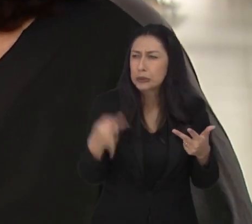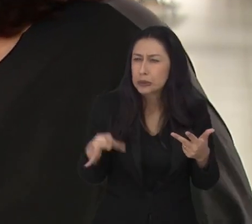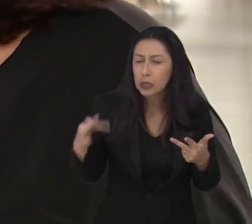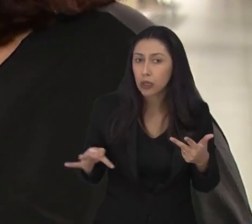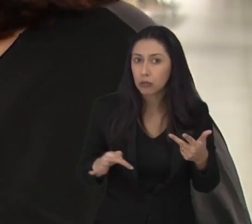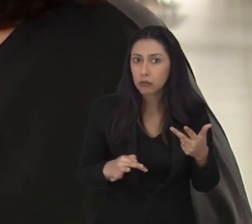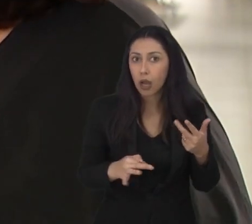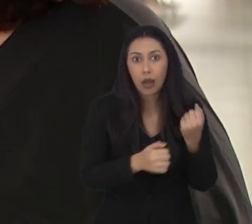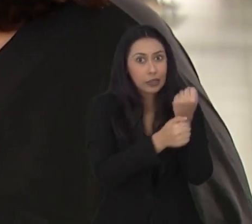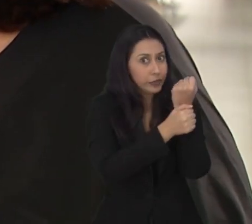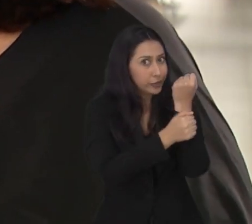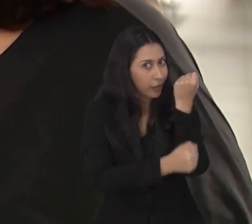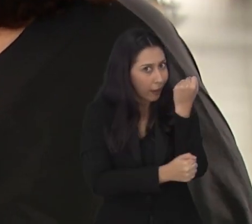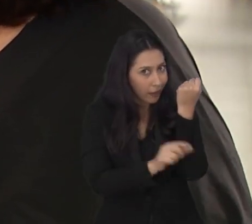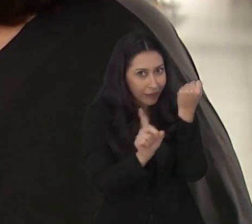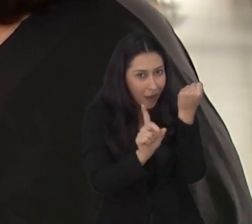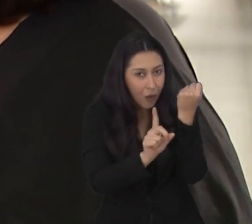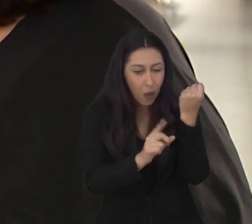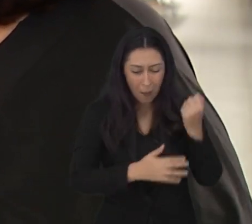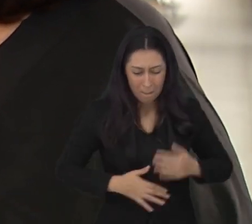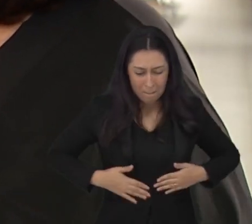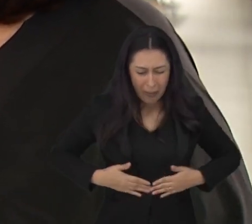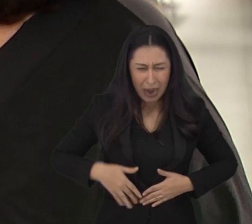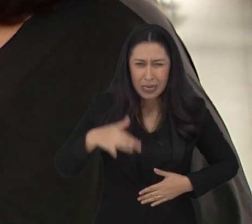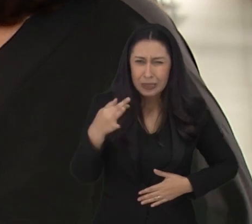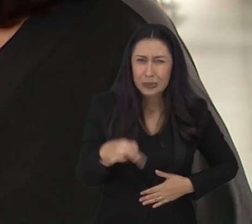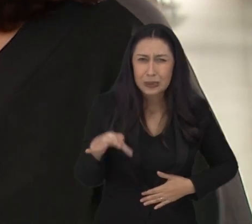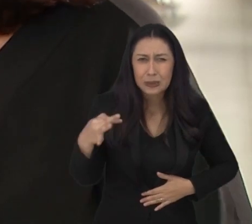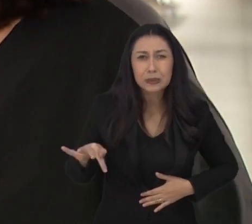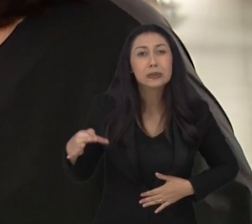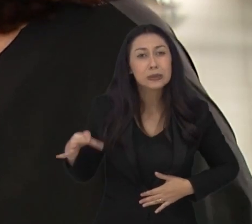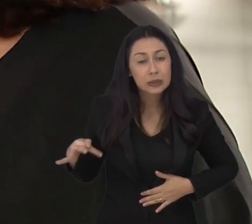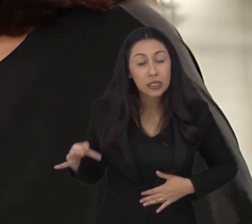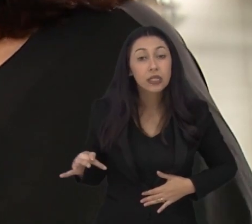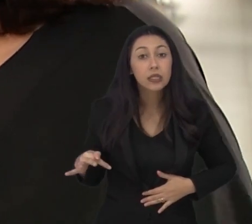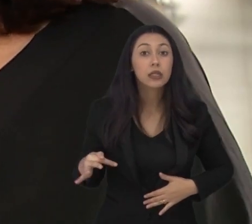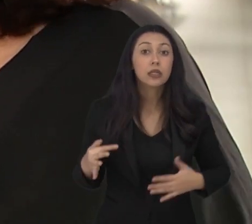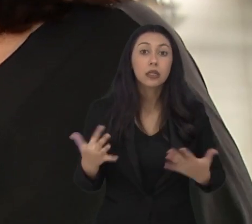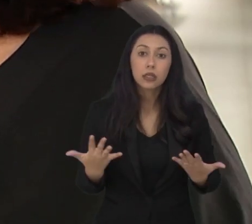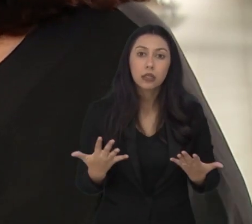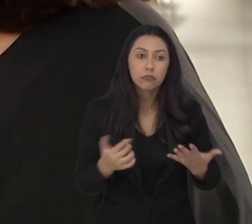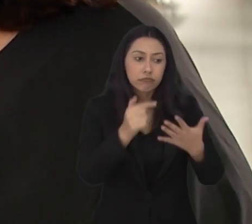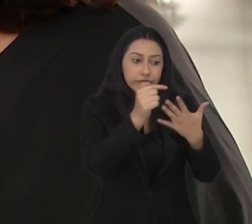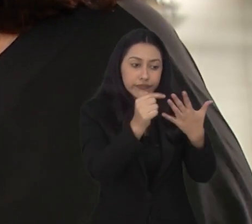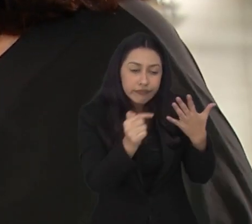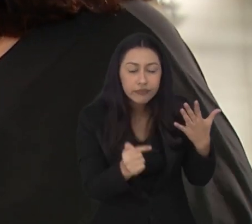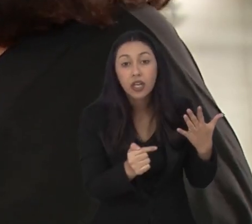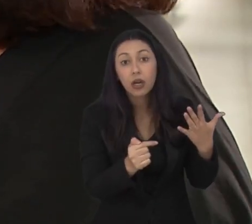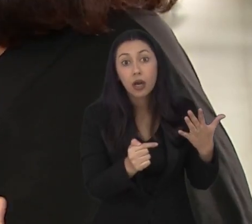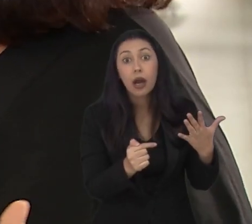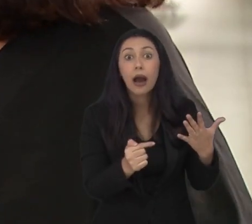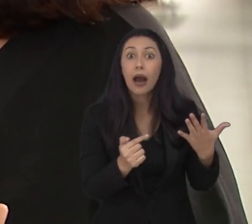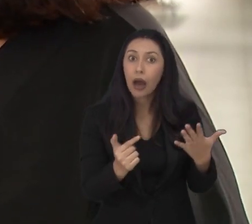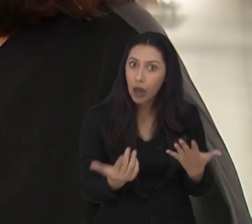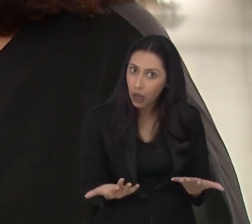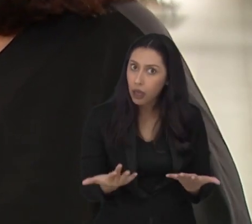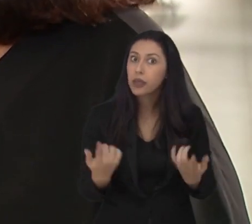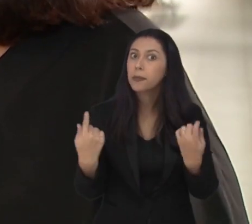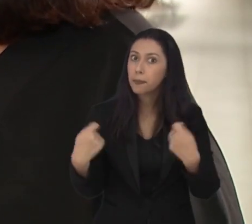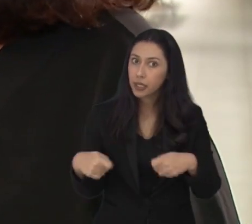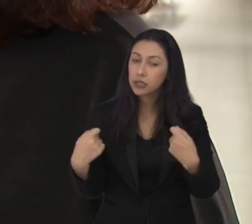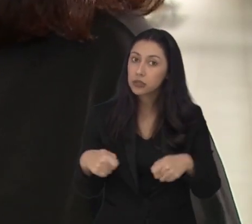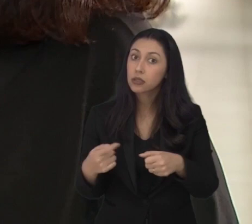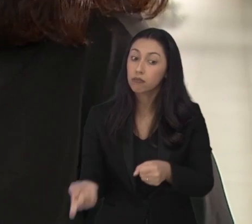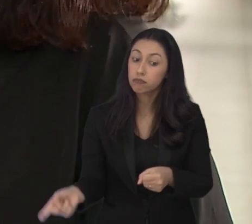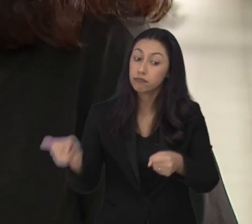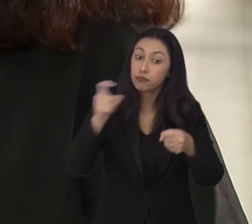de barriga, que não é uma dor, não é uma diarreia, é uma dor na barriga, né? E algumas outras